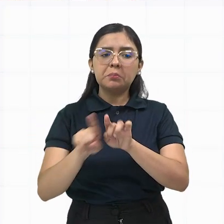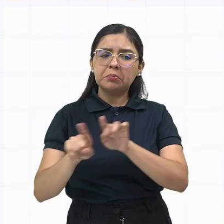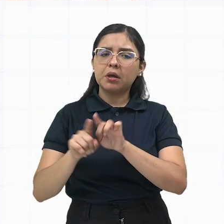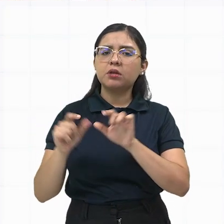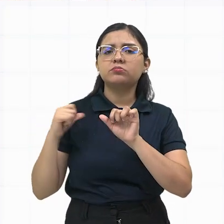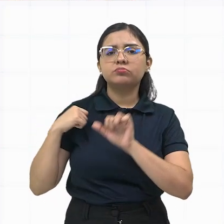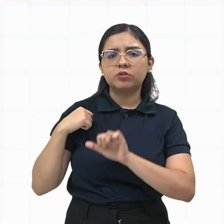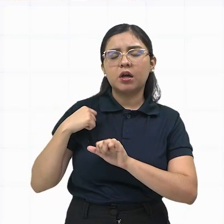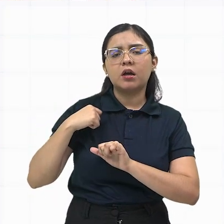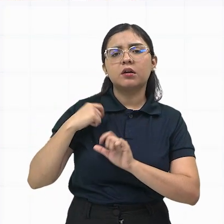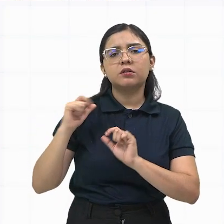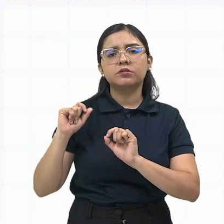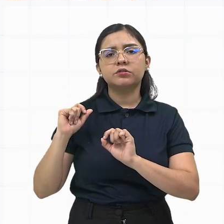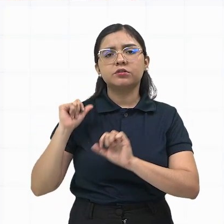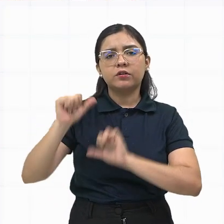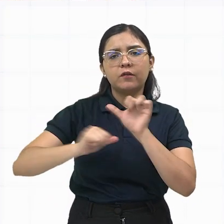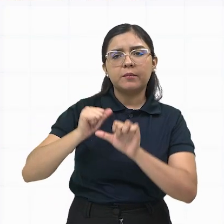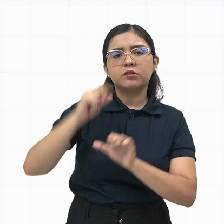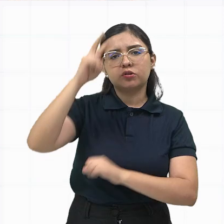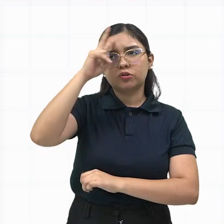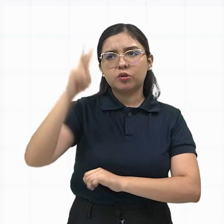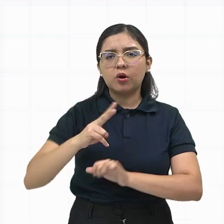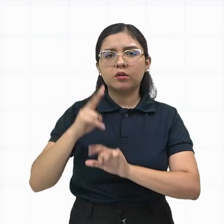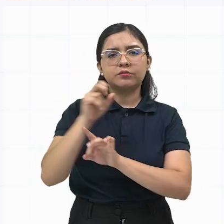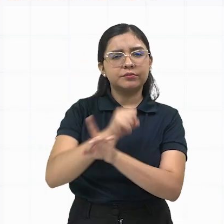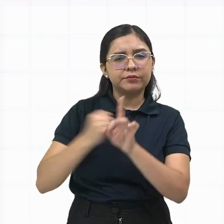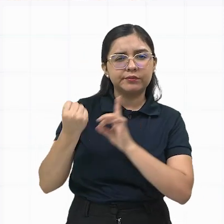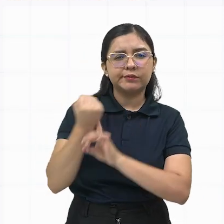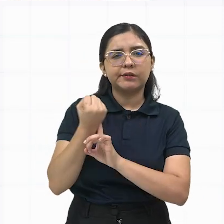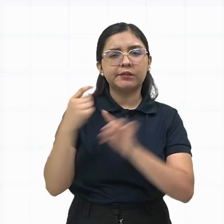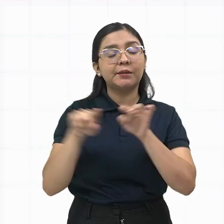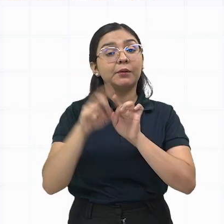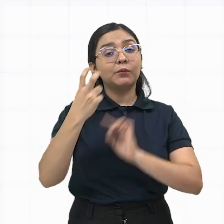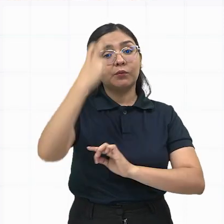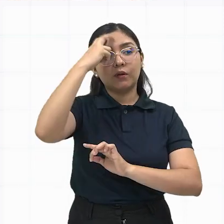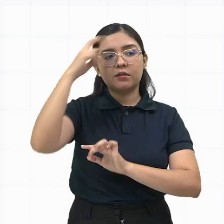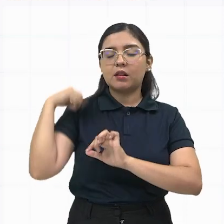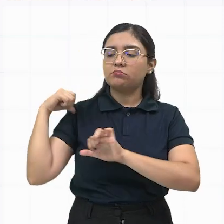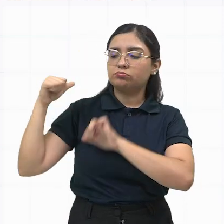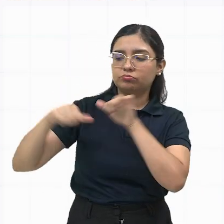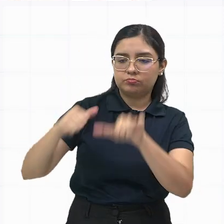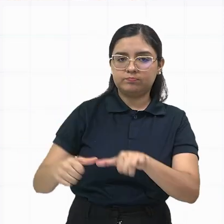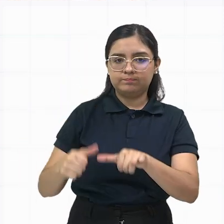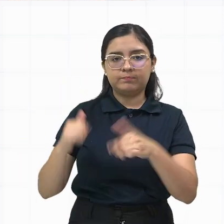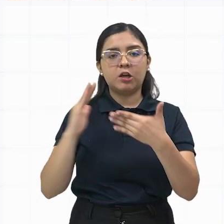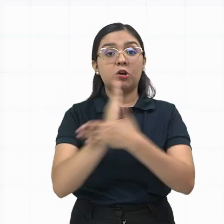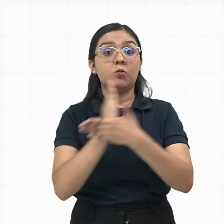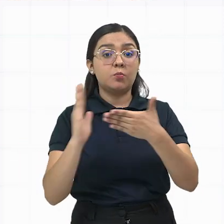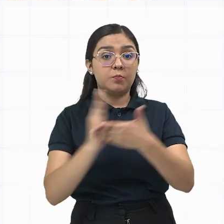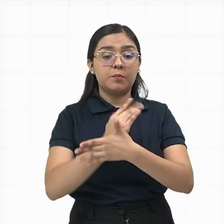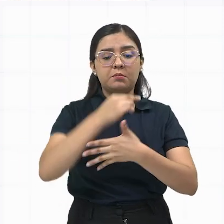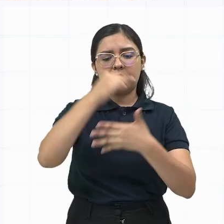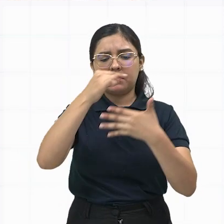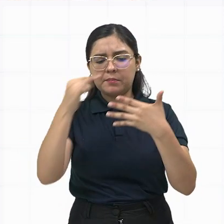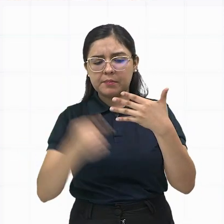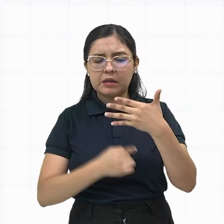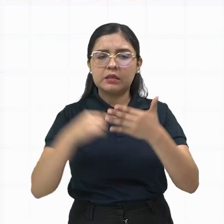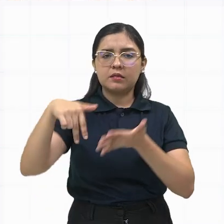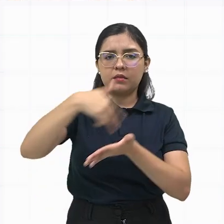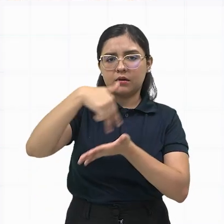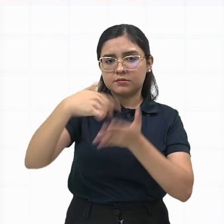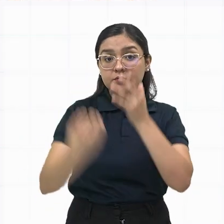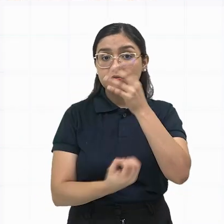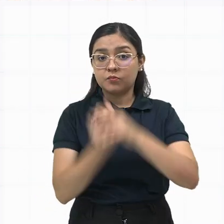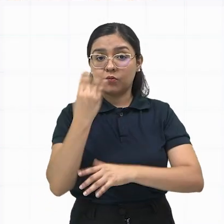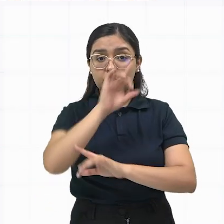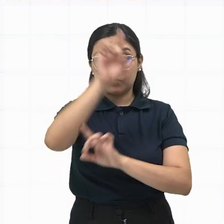as transformações históricas, sociais e culturais. Algumas danças, elas foram criadas